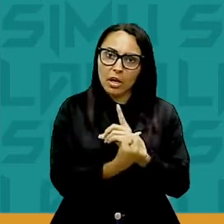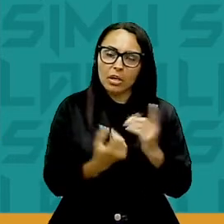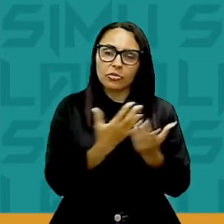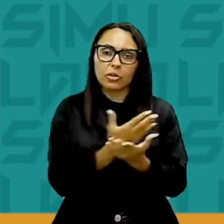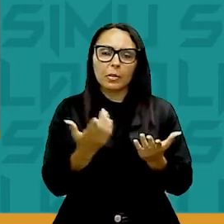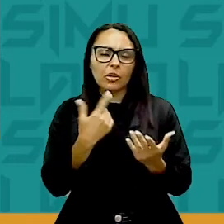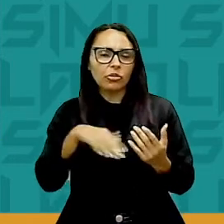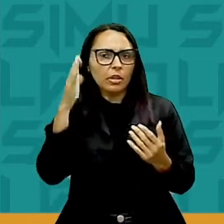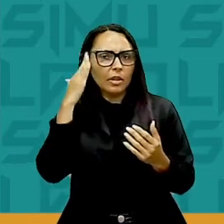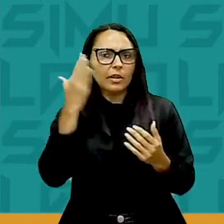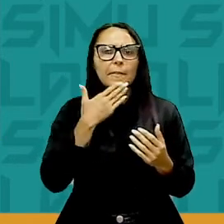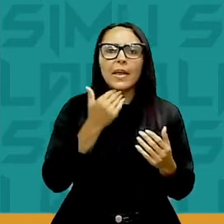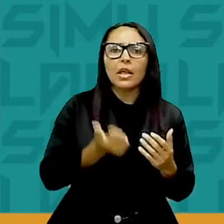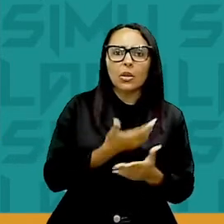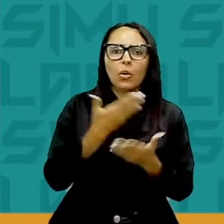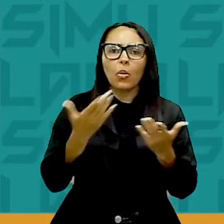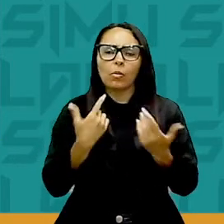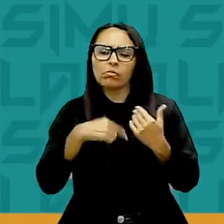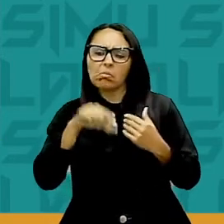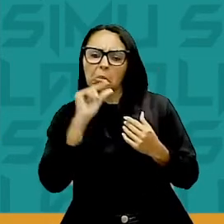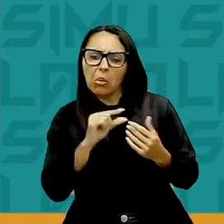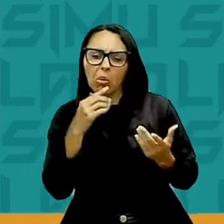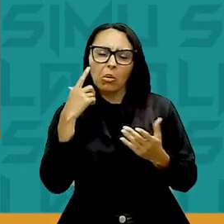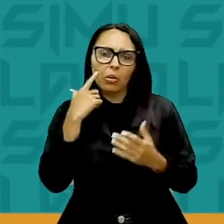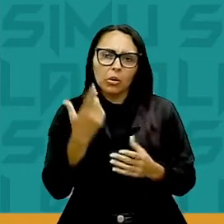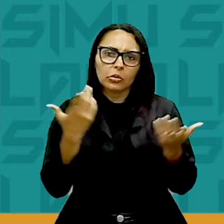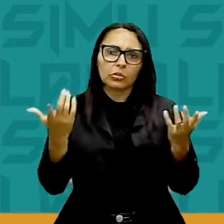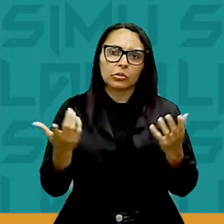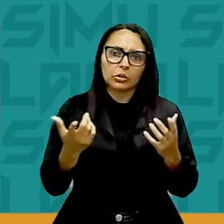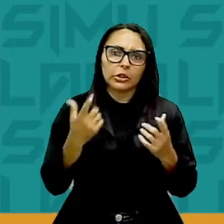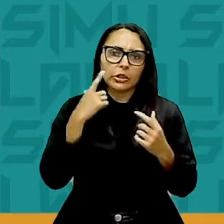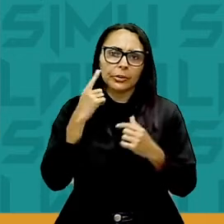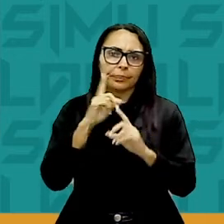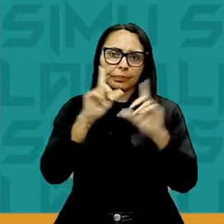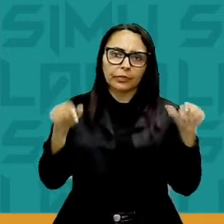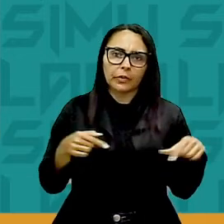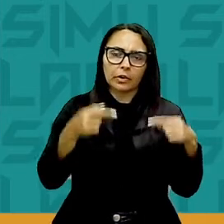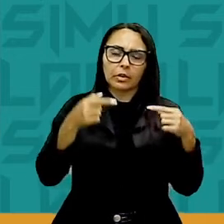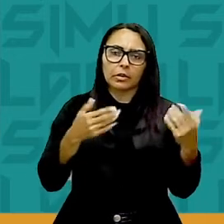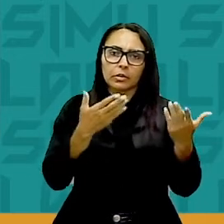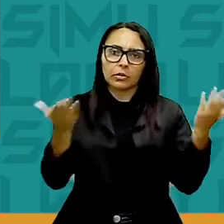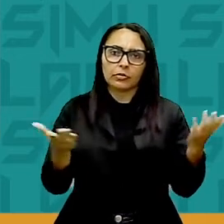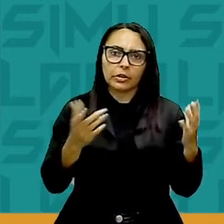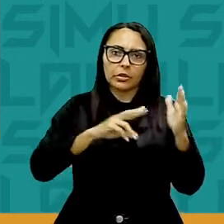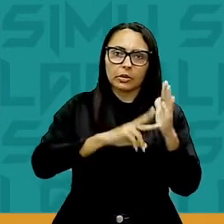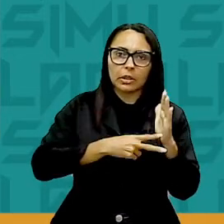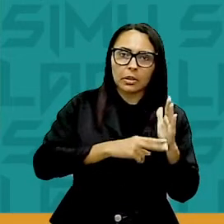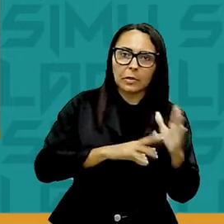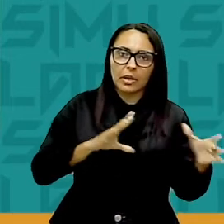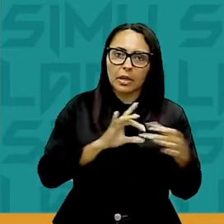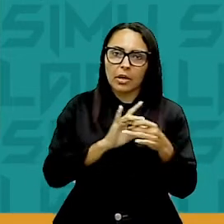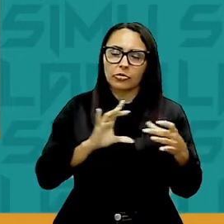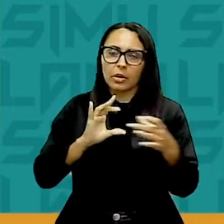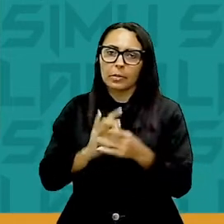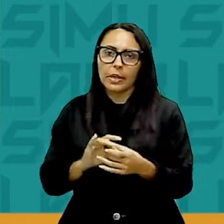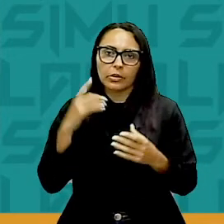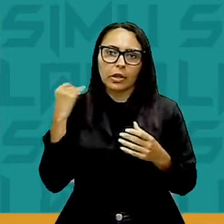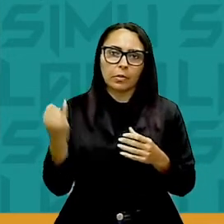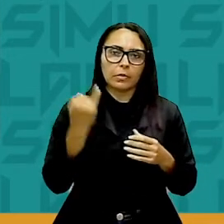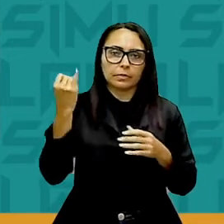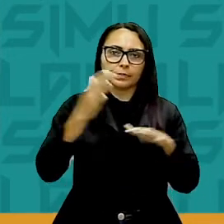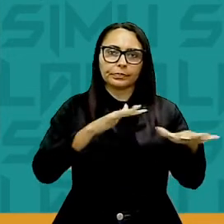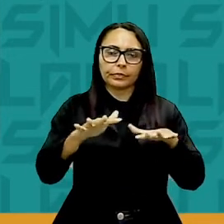gente entender um pouquinho sobre essa questão de conflito trabalhista, engajamento sindical, a importância dos